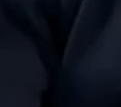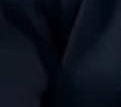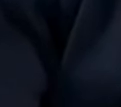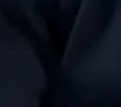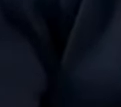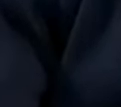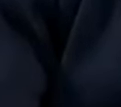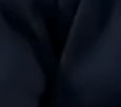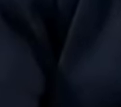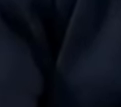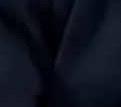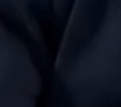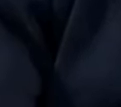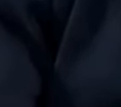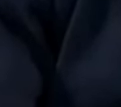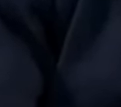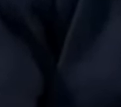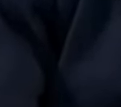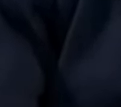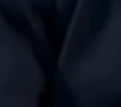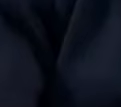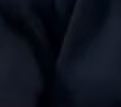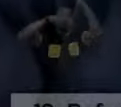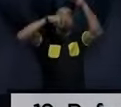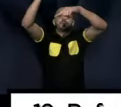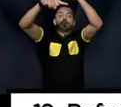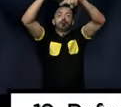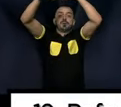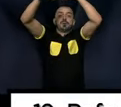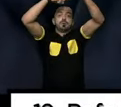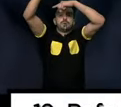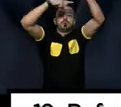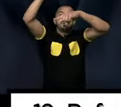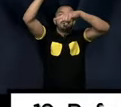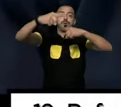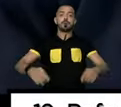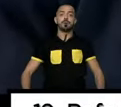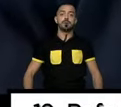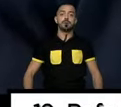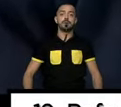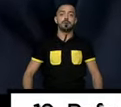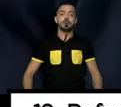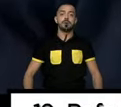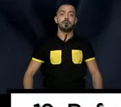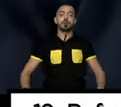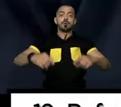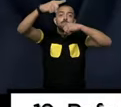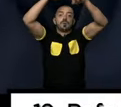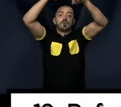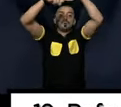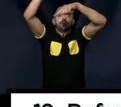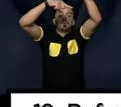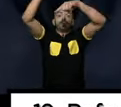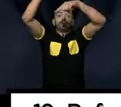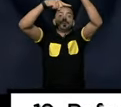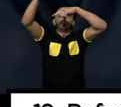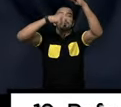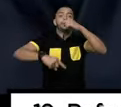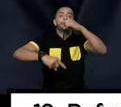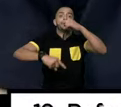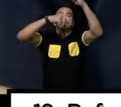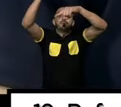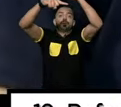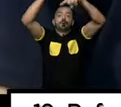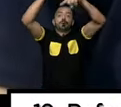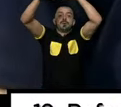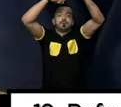Celeste Esse é barreal tá é o barreal barreal dominou toca mais atrás centraliza domina ali o Cruzeiro a boa bola com